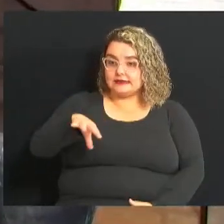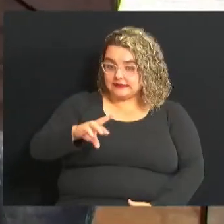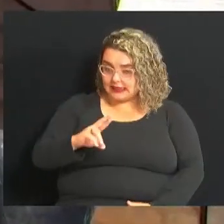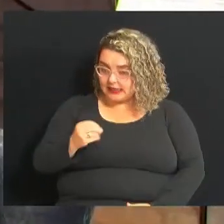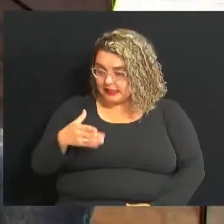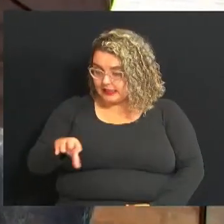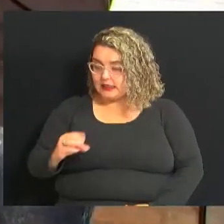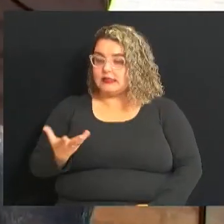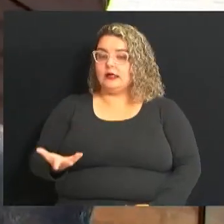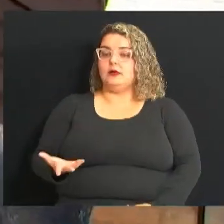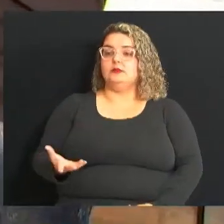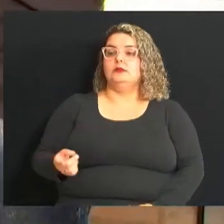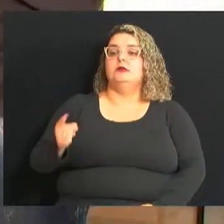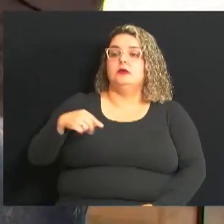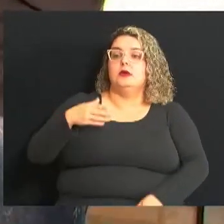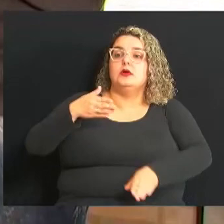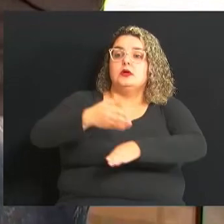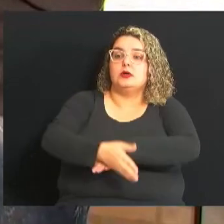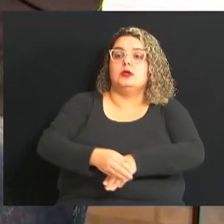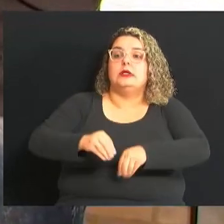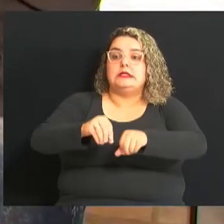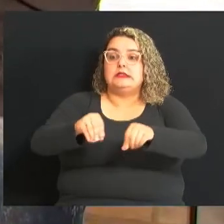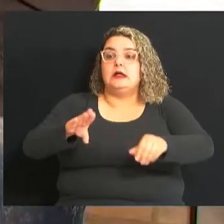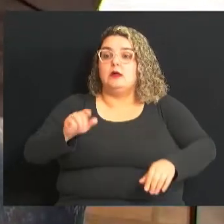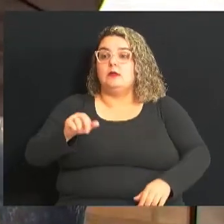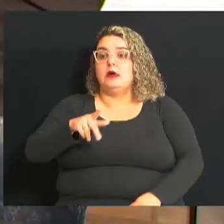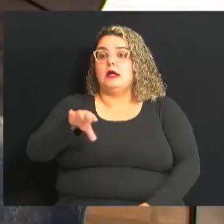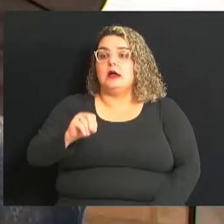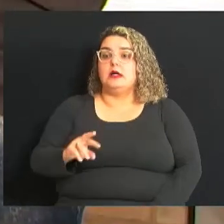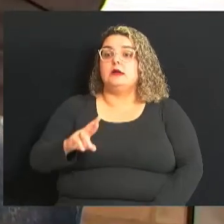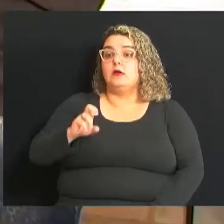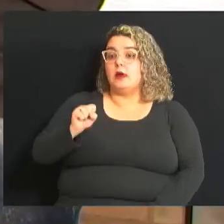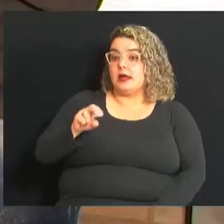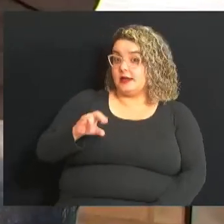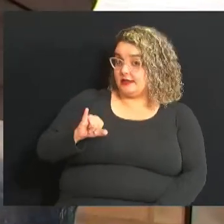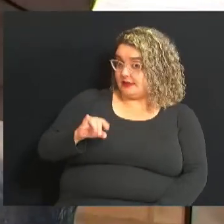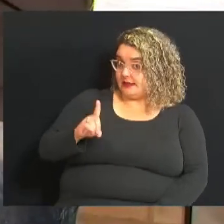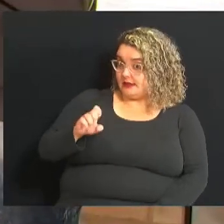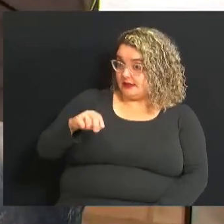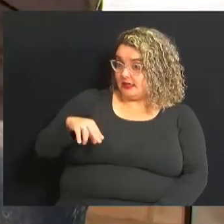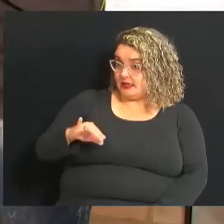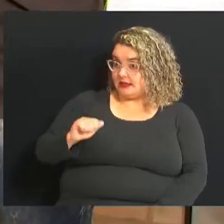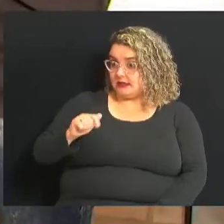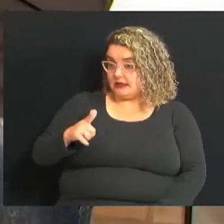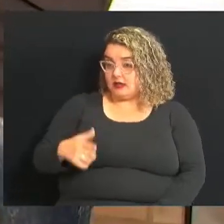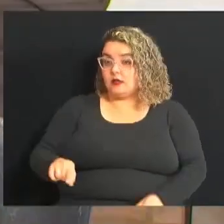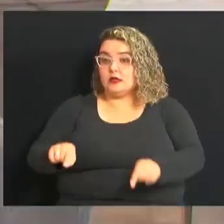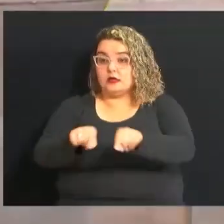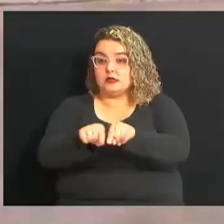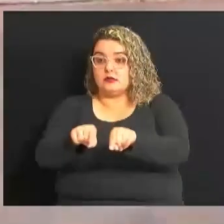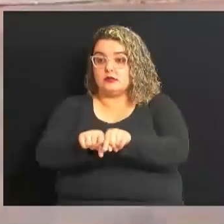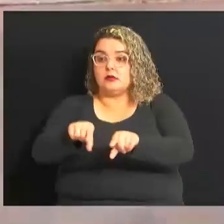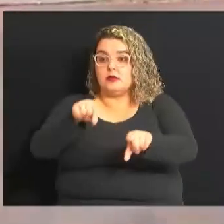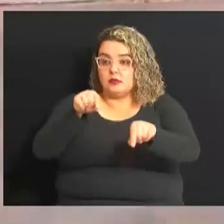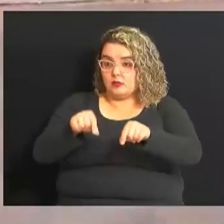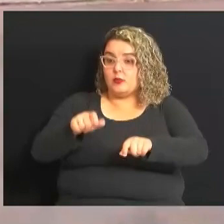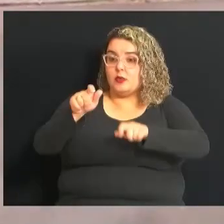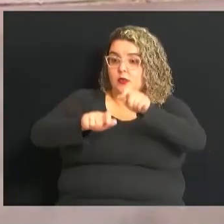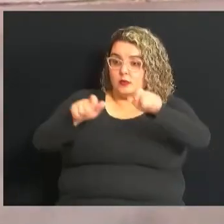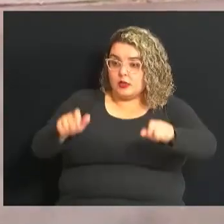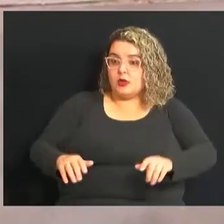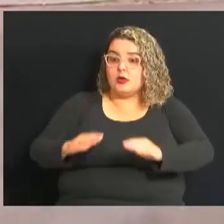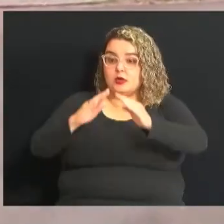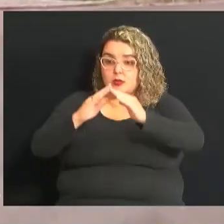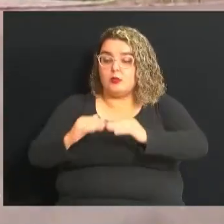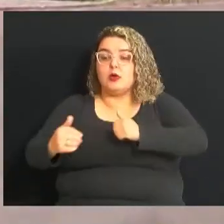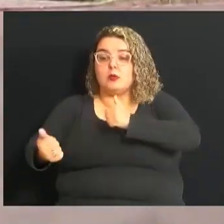aqui, não é, do Terras do Barão residencial. E também é uma opção para o pessoal que mora aqui